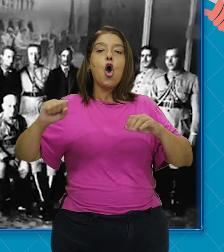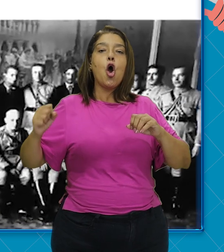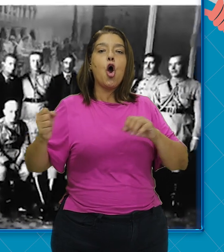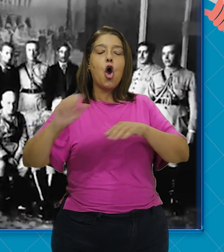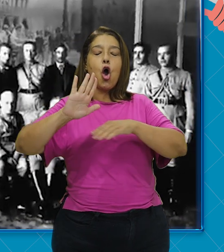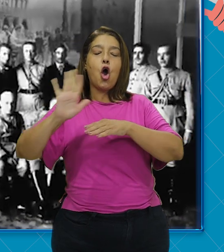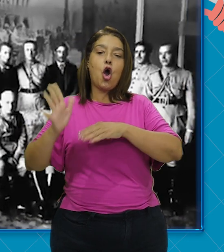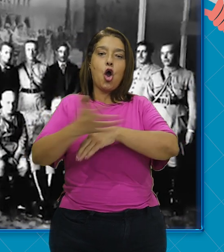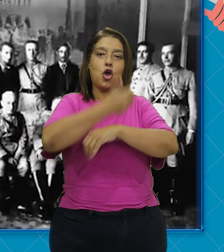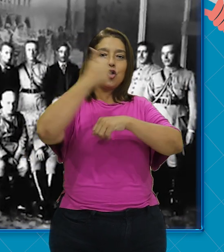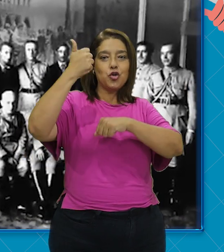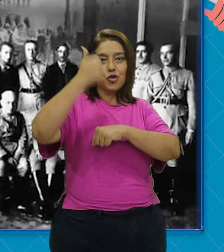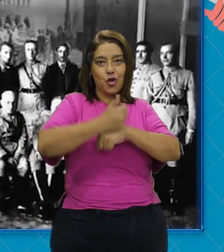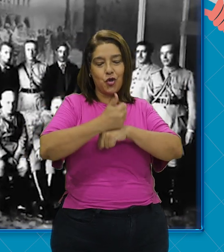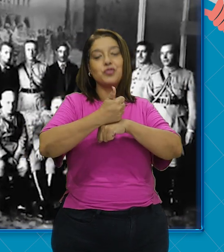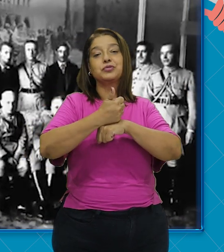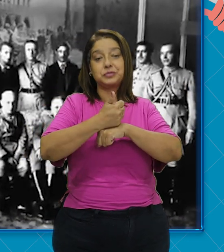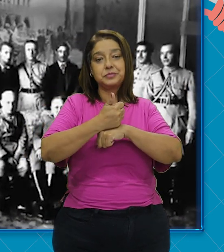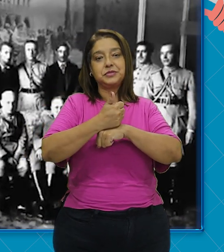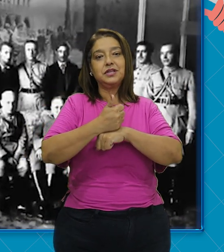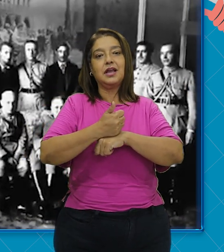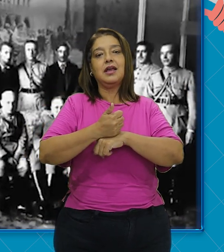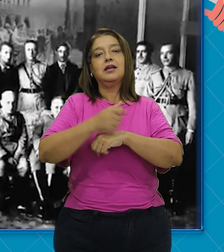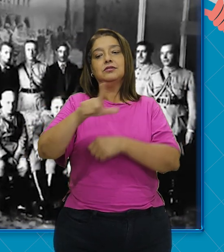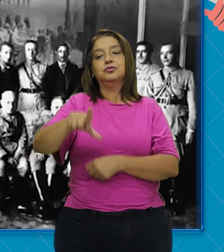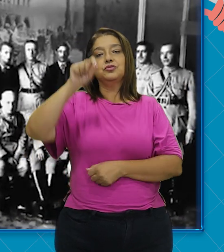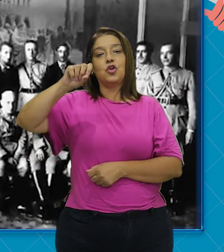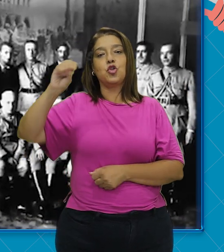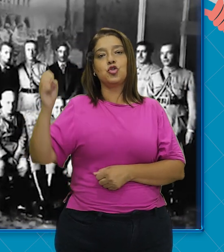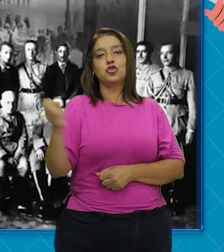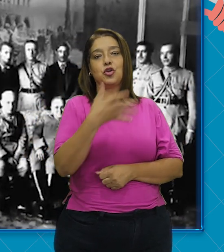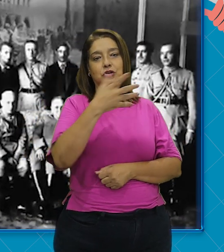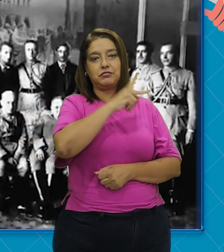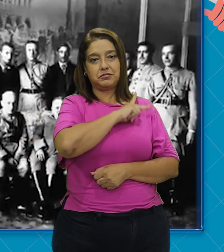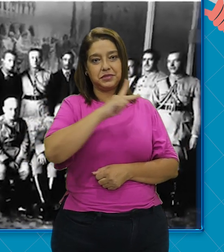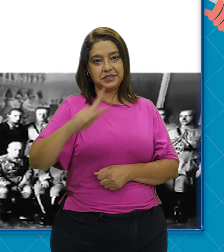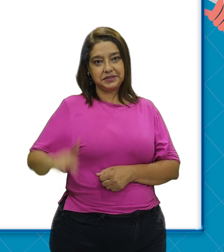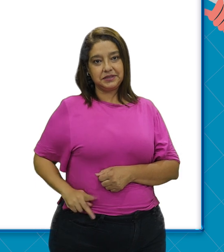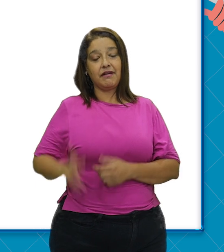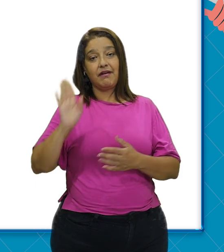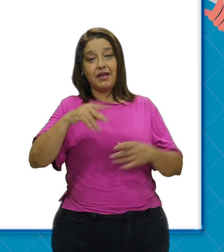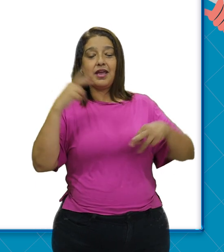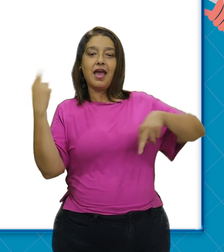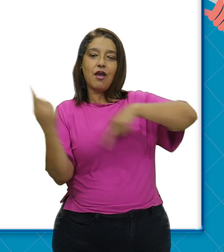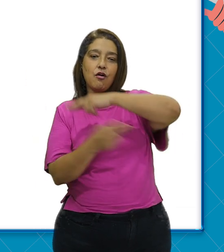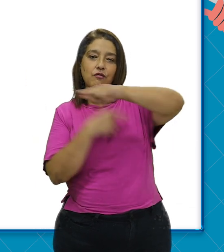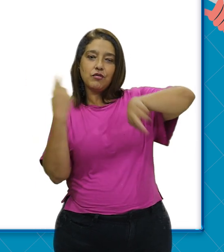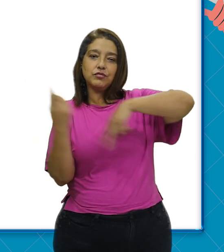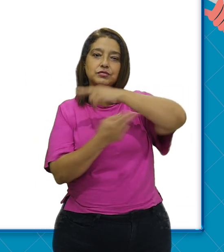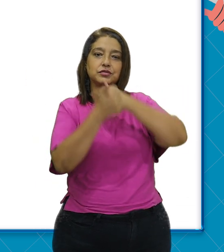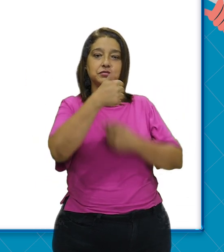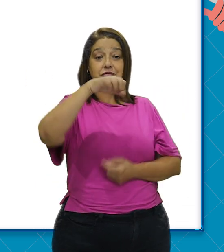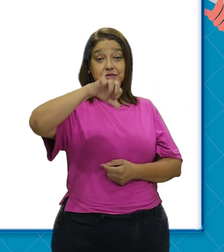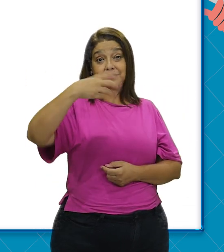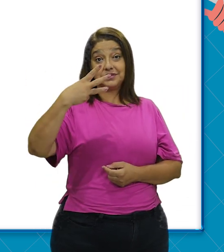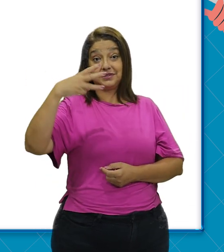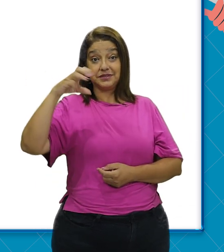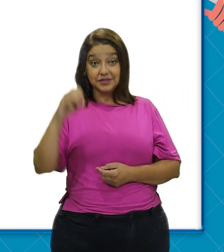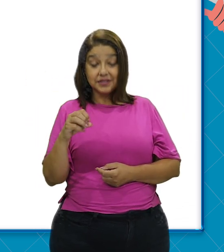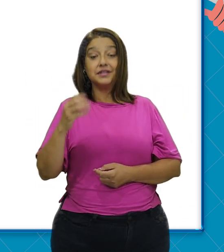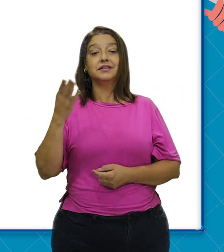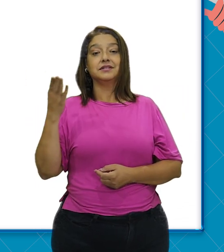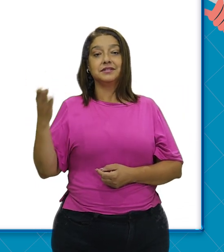próximo presidente. Esse acontecimento ficou conhecido como Revolução de 1930 e deu início à Era